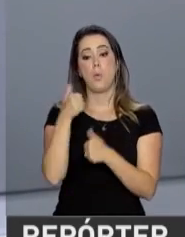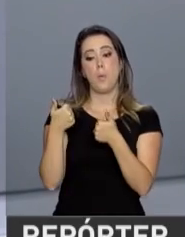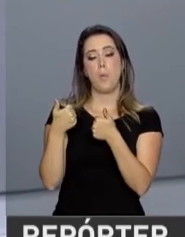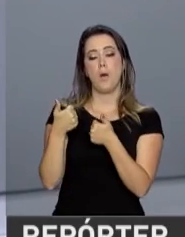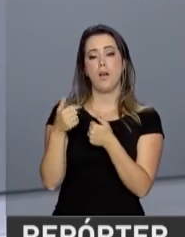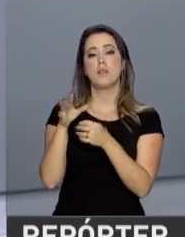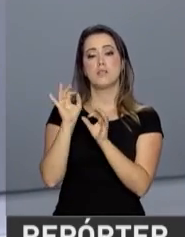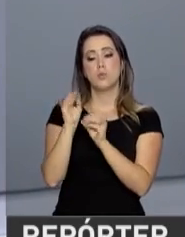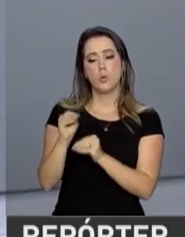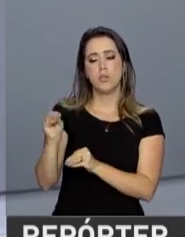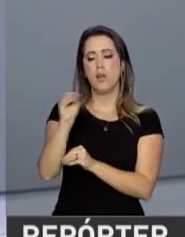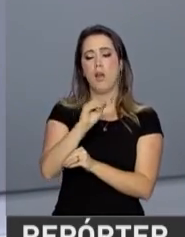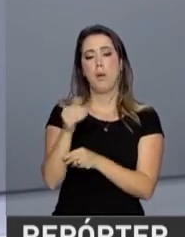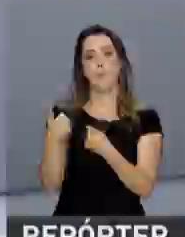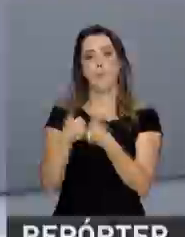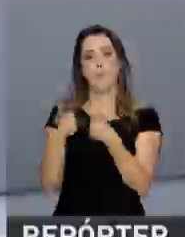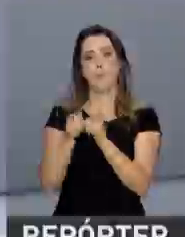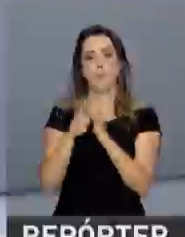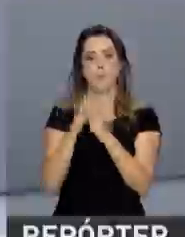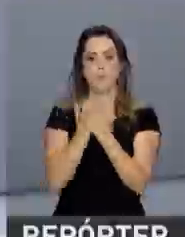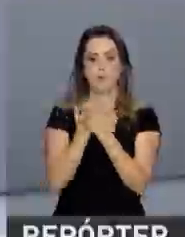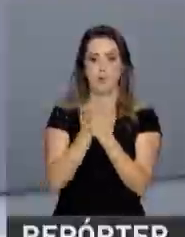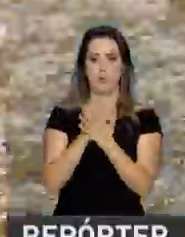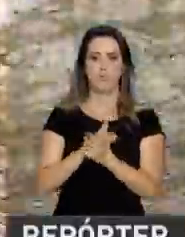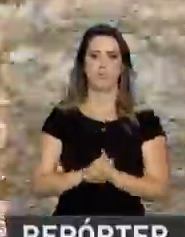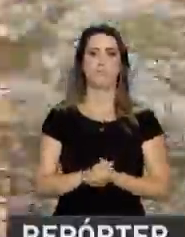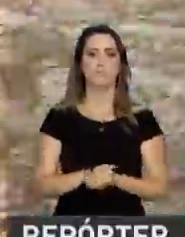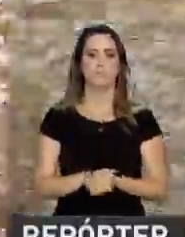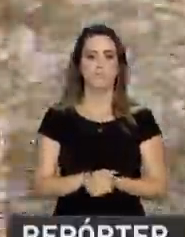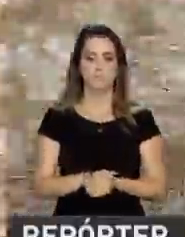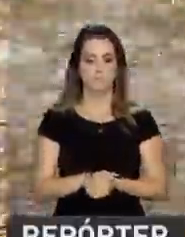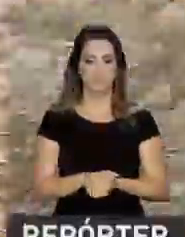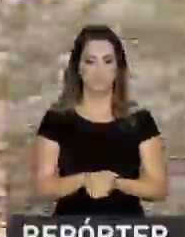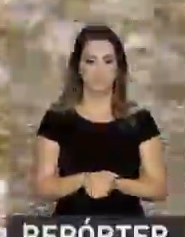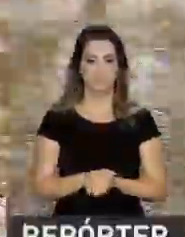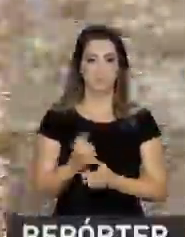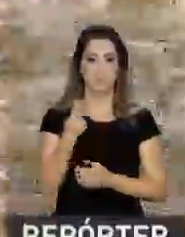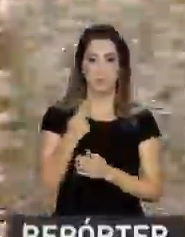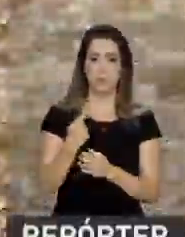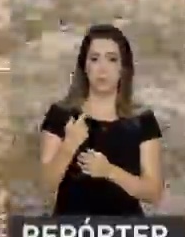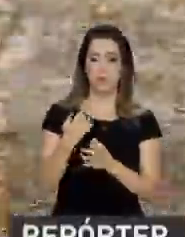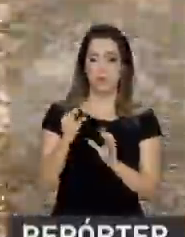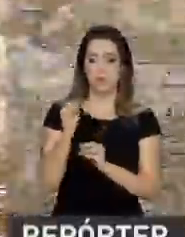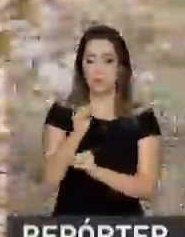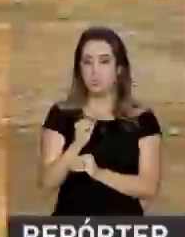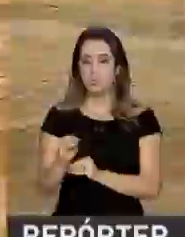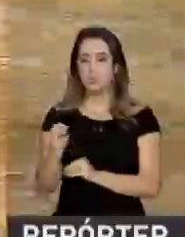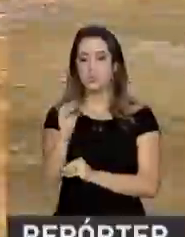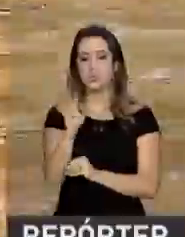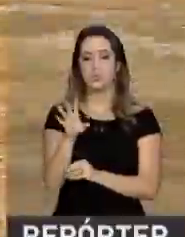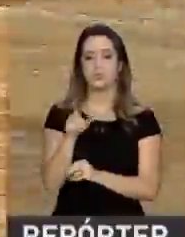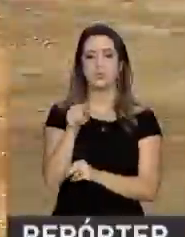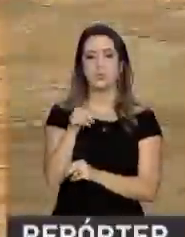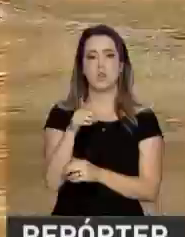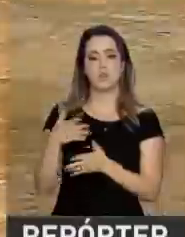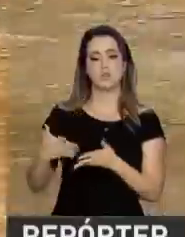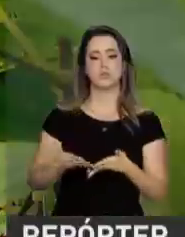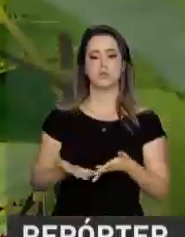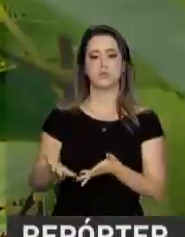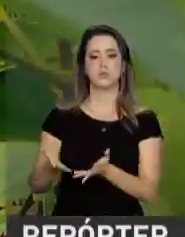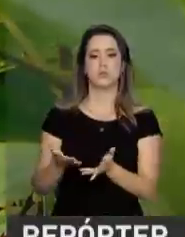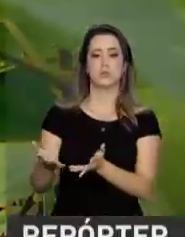fica nas margens do rio ao lado da escola uma das formas de recuperar e preservar as nascentes